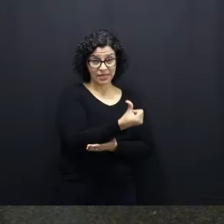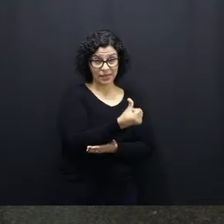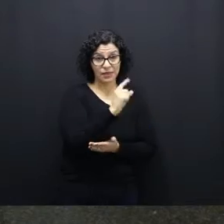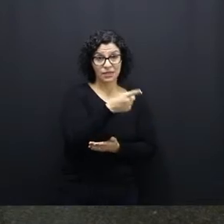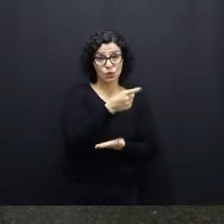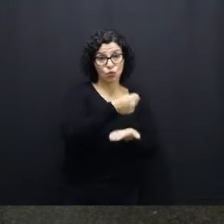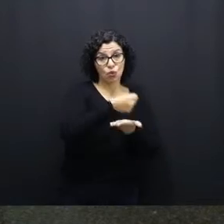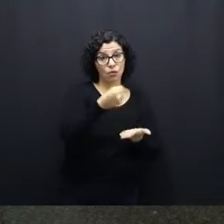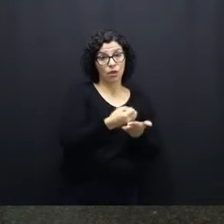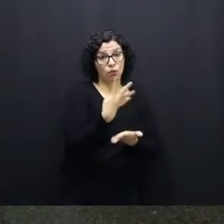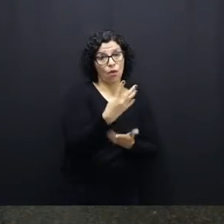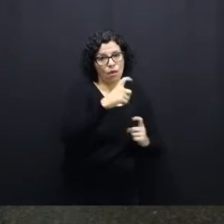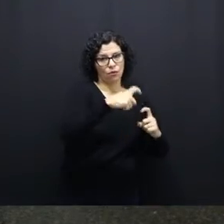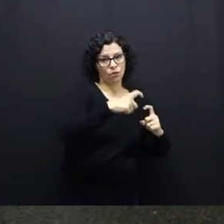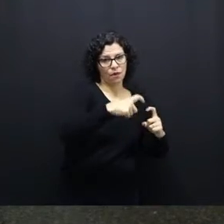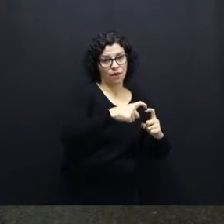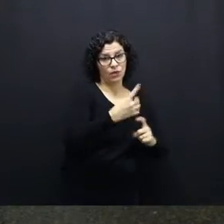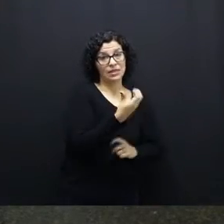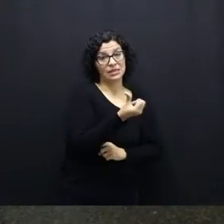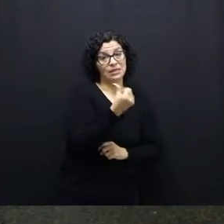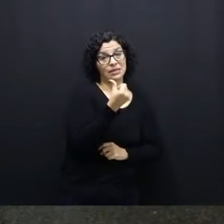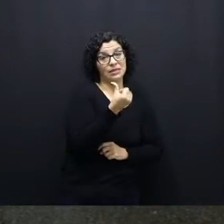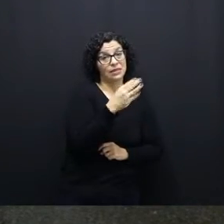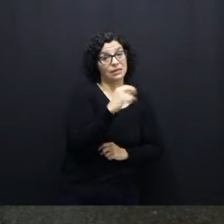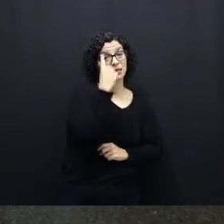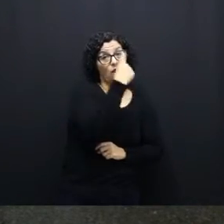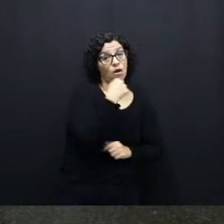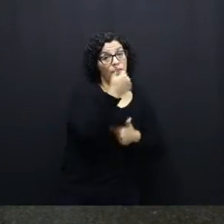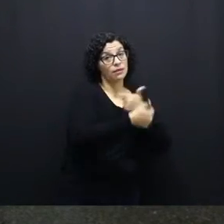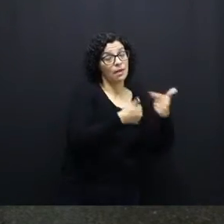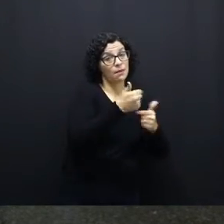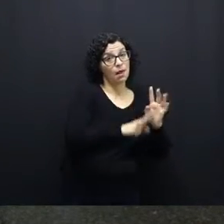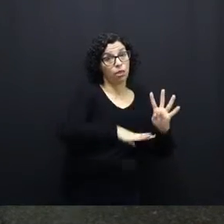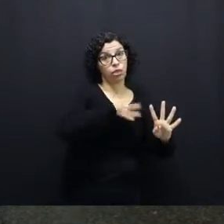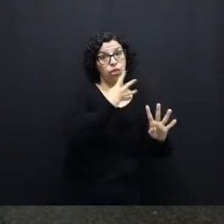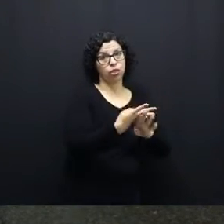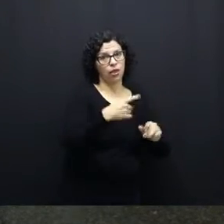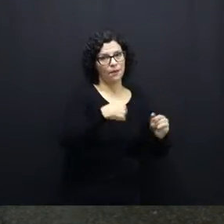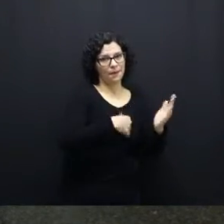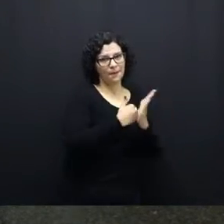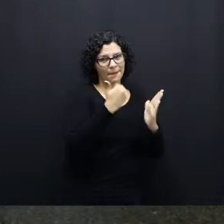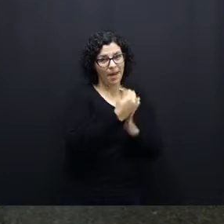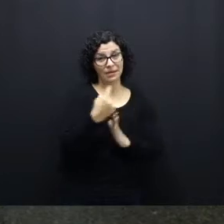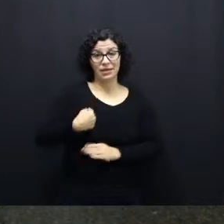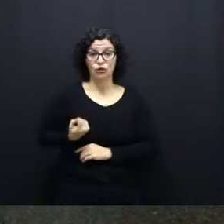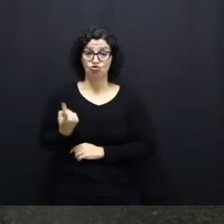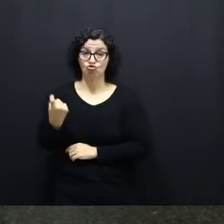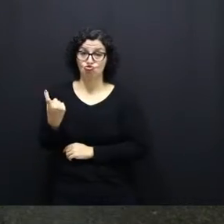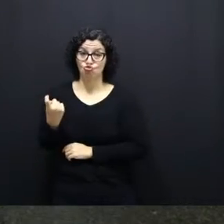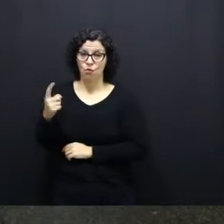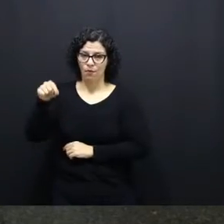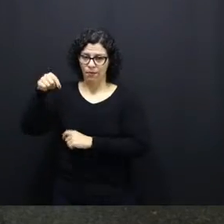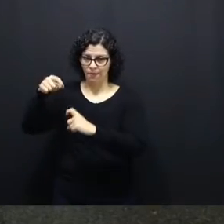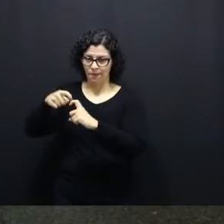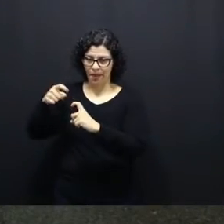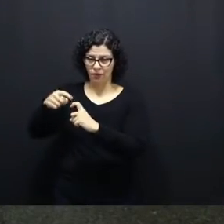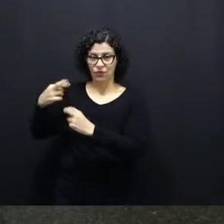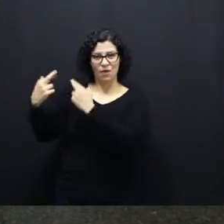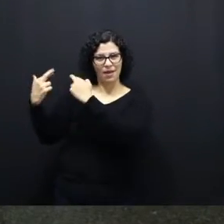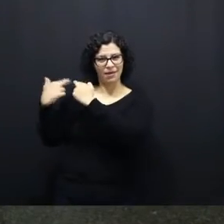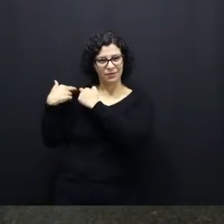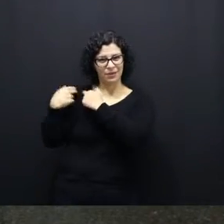ainda ele trava a cada um trabalho é 60 horas por semana trabalha mais ou seja essa matemática é vantajosa para o